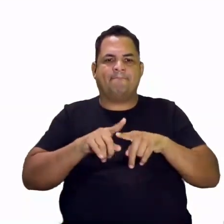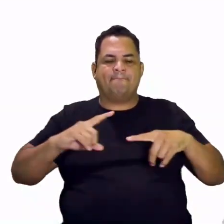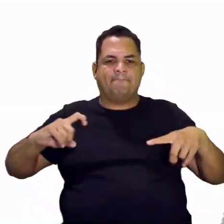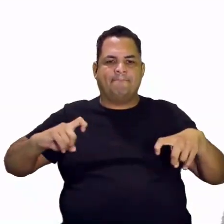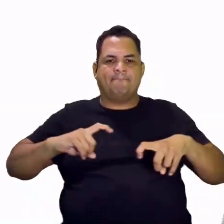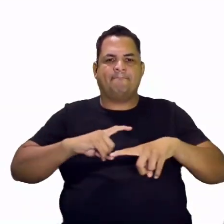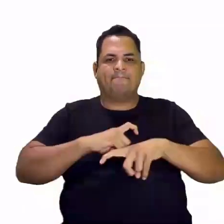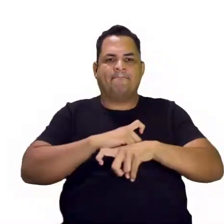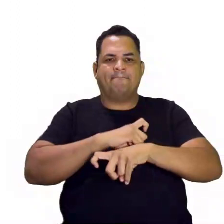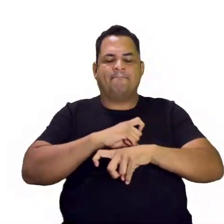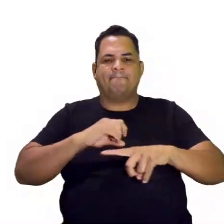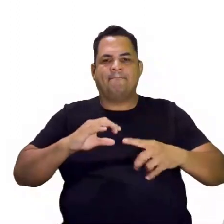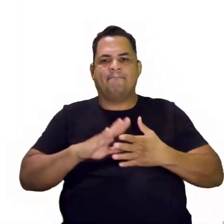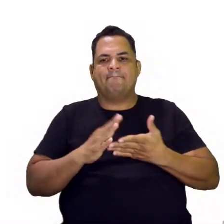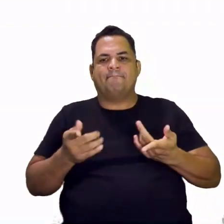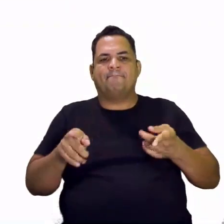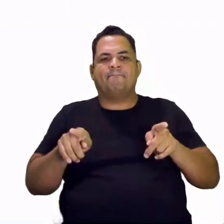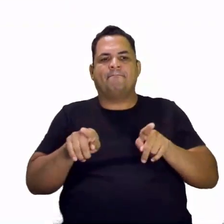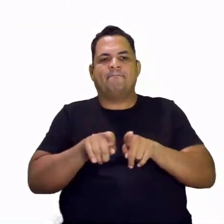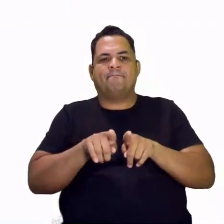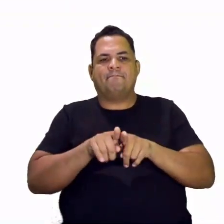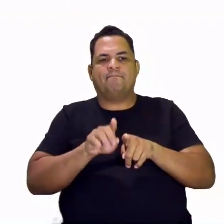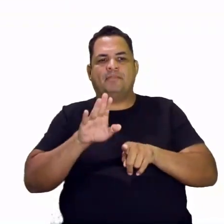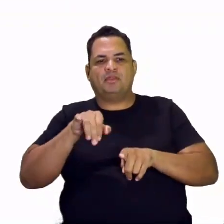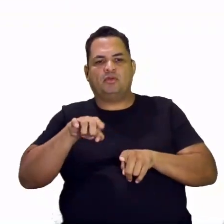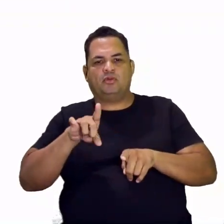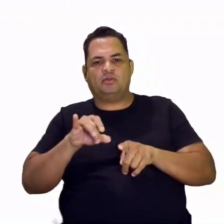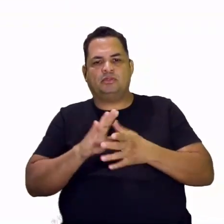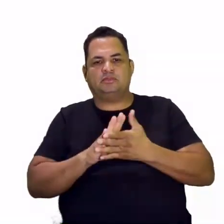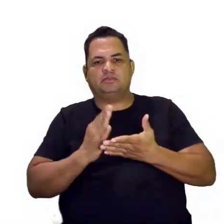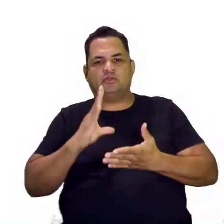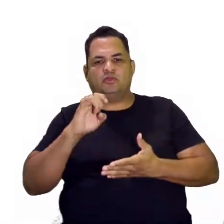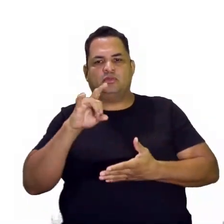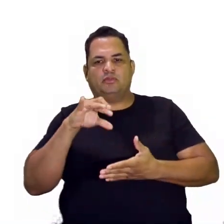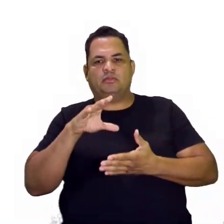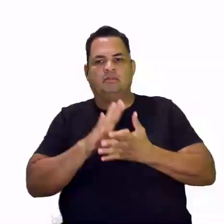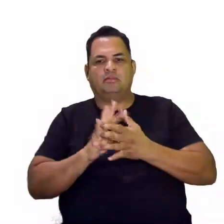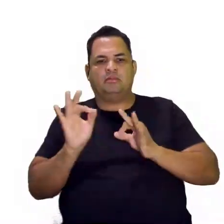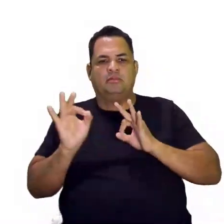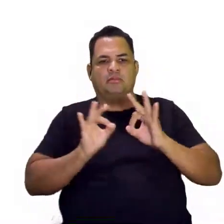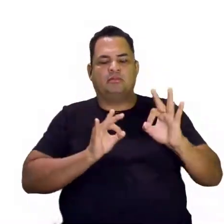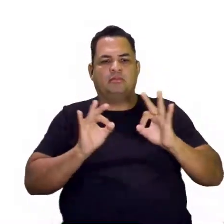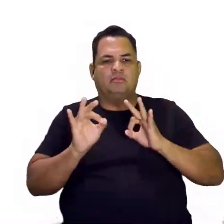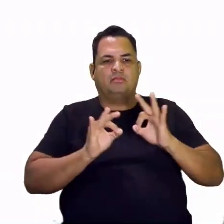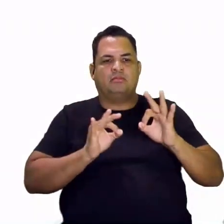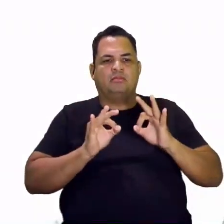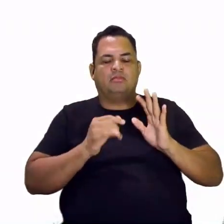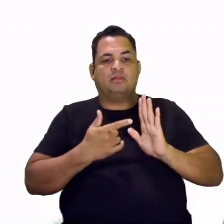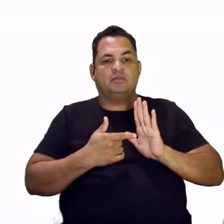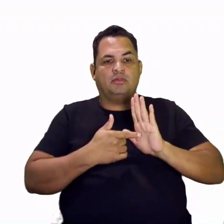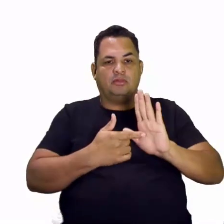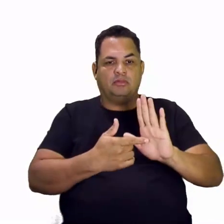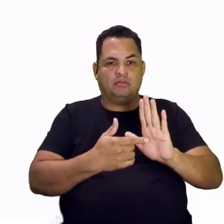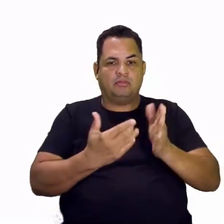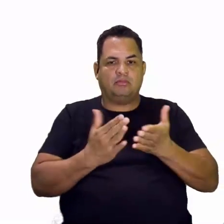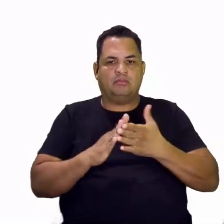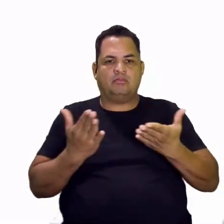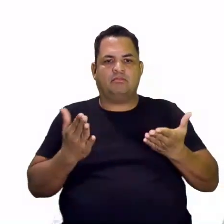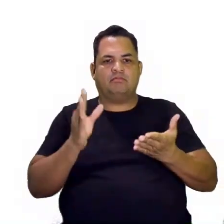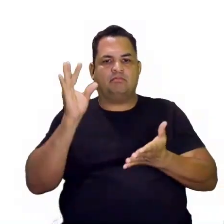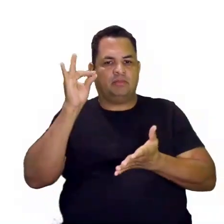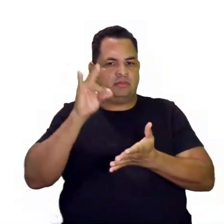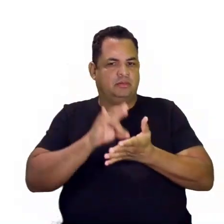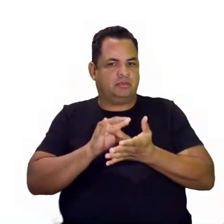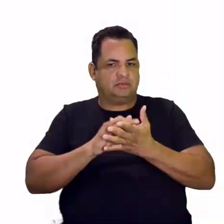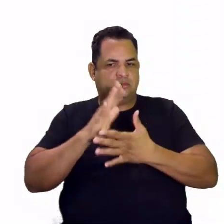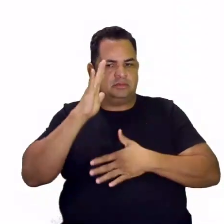também em bactérias fazem nas mitocôndrias e nos cloroplastos. Isso é mais um indicativo de afirmação